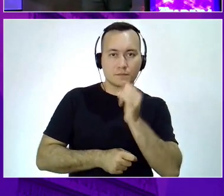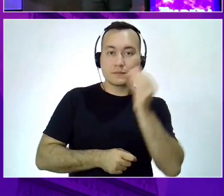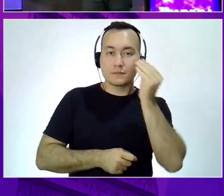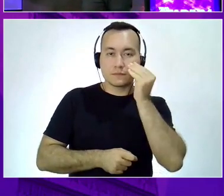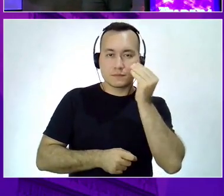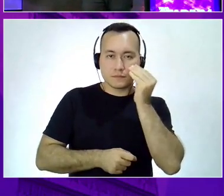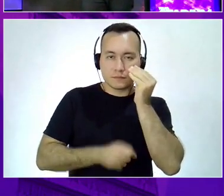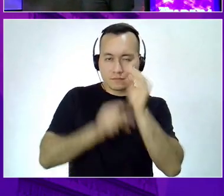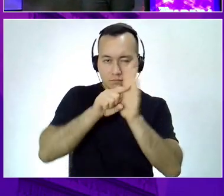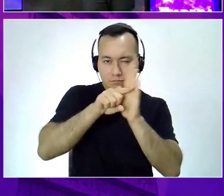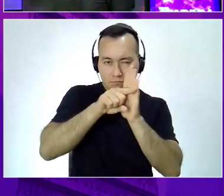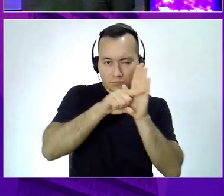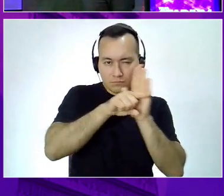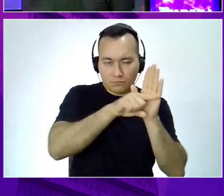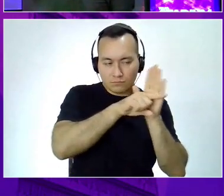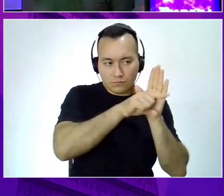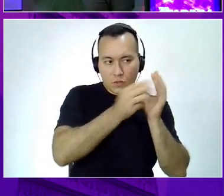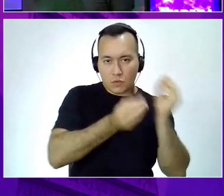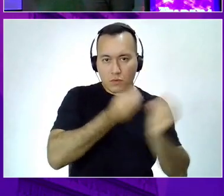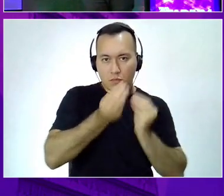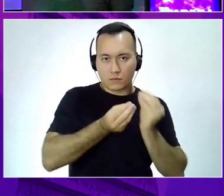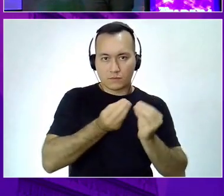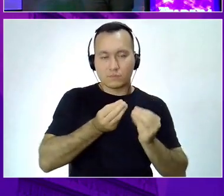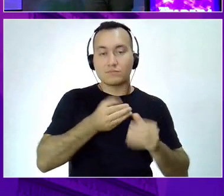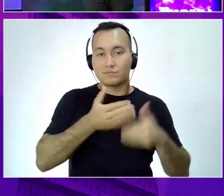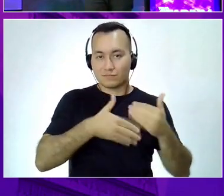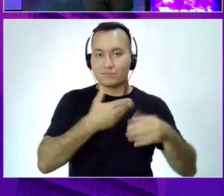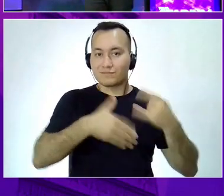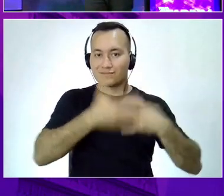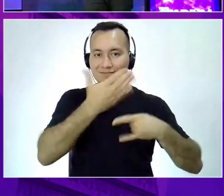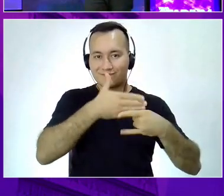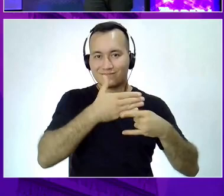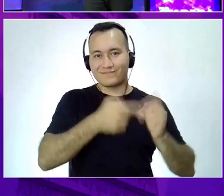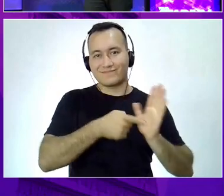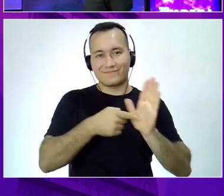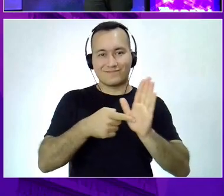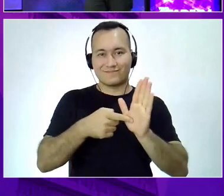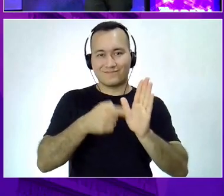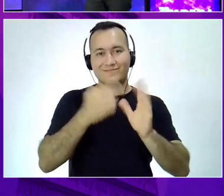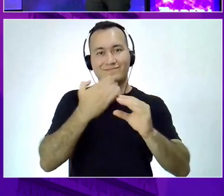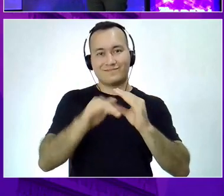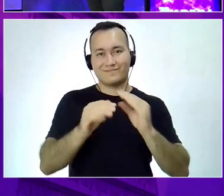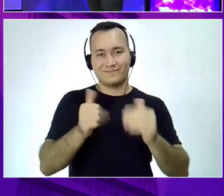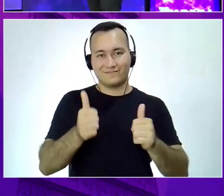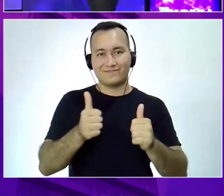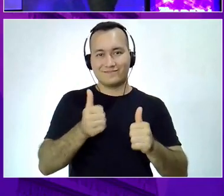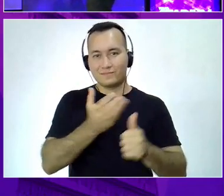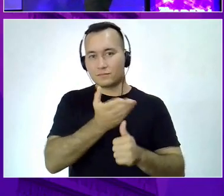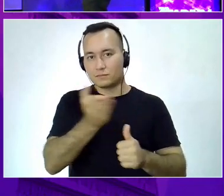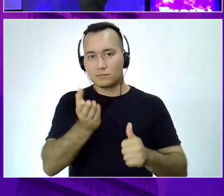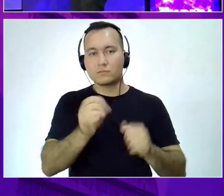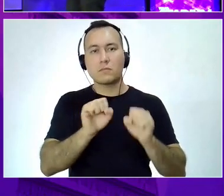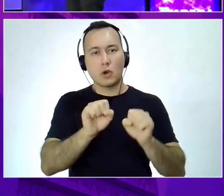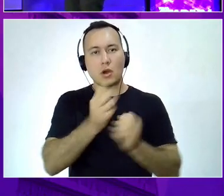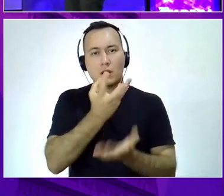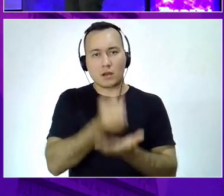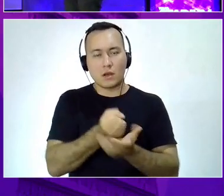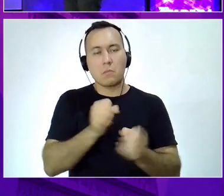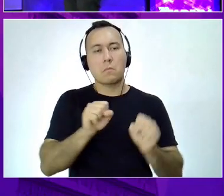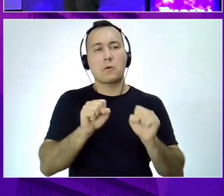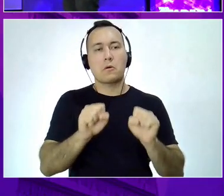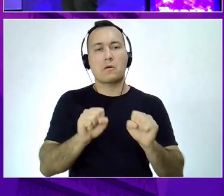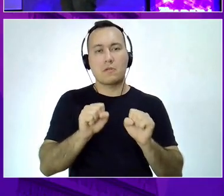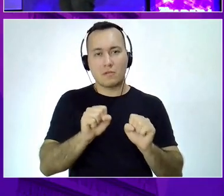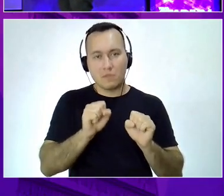slide aqui vai ficar disponibilizado para vocês depois, que provavelmente vocês vão usar para fazer mais testes. Espero eu que entre no coraçãozinho